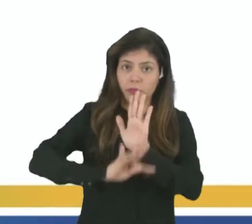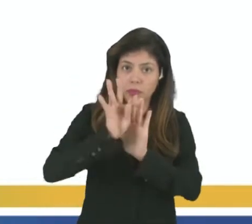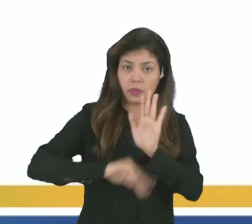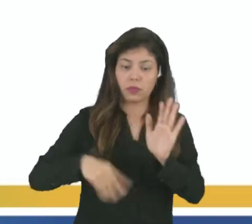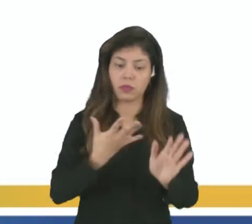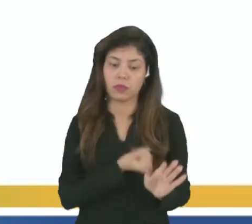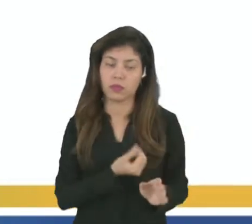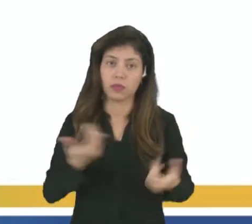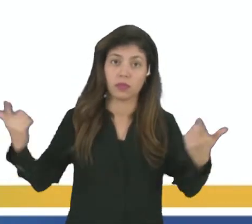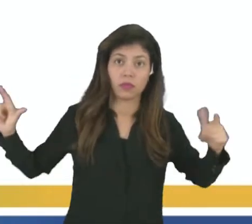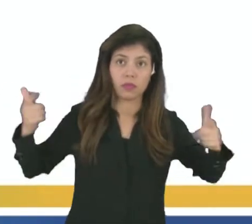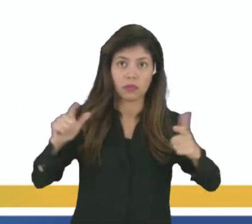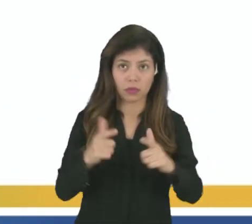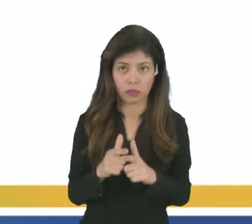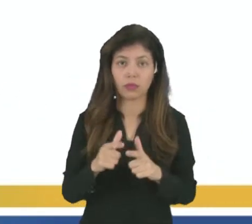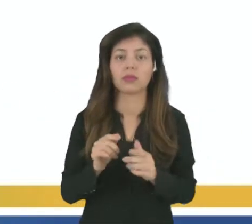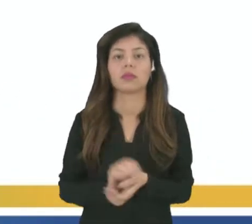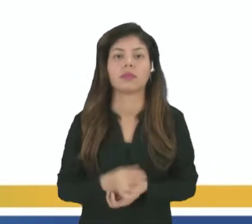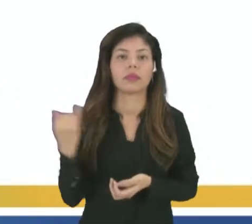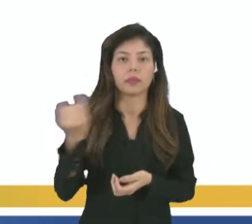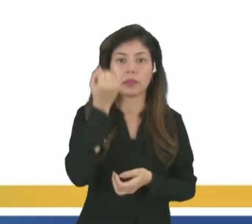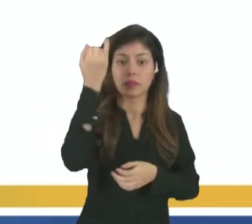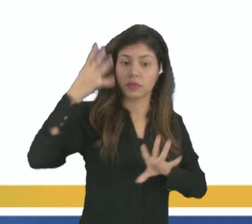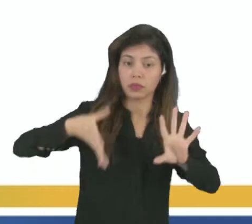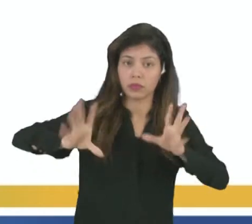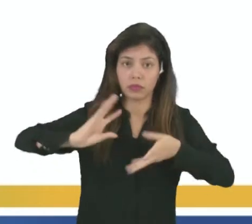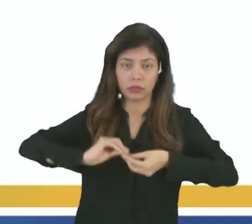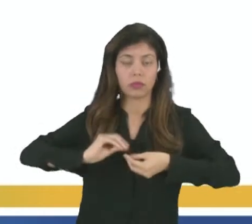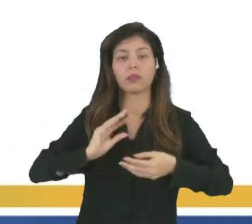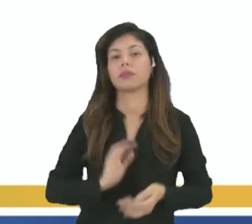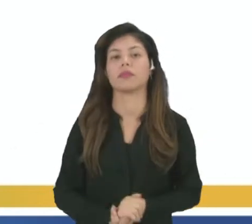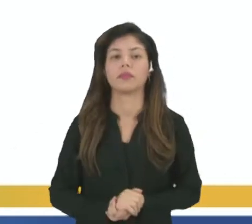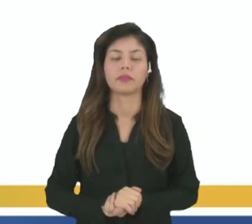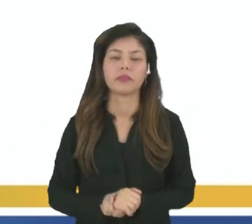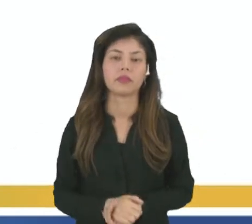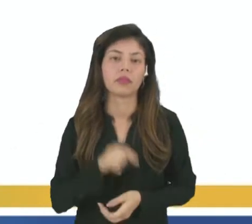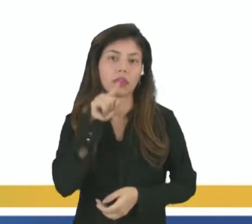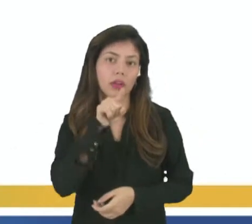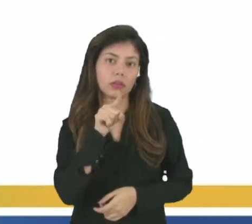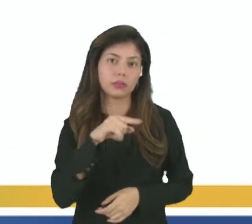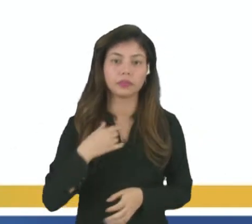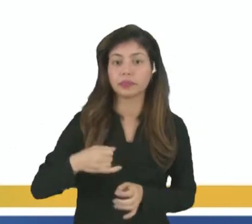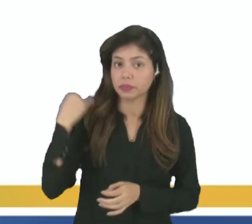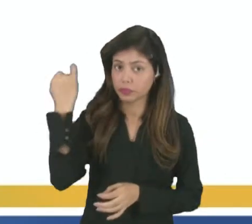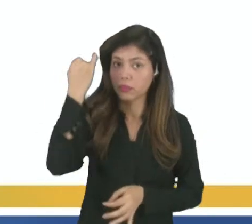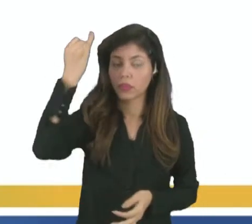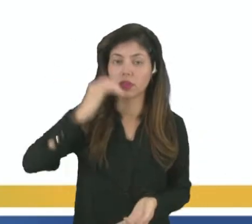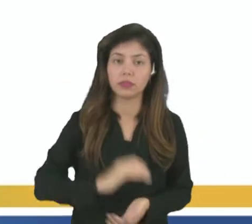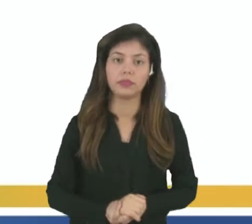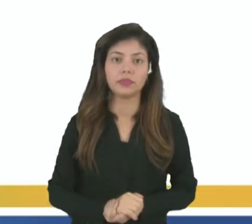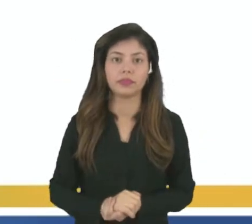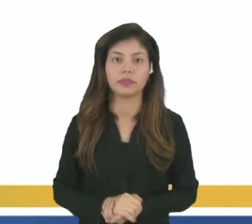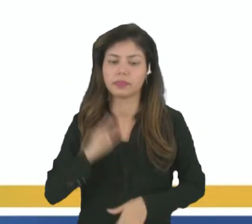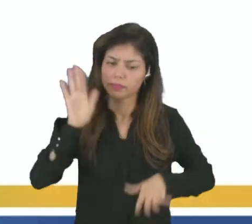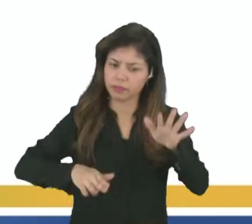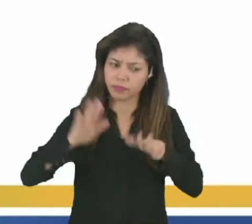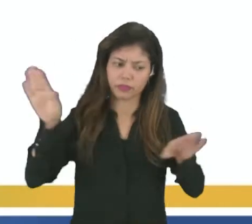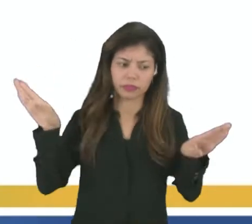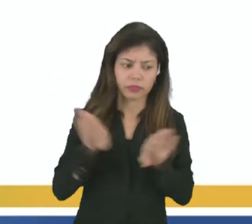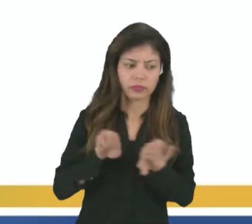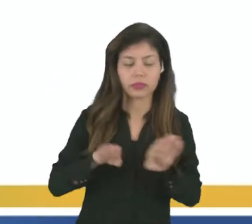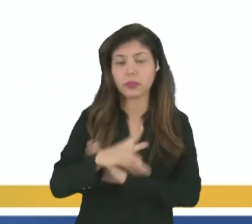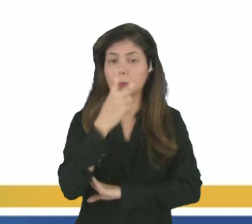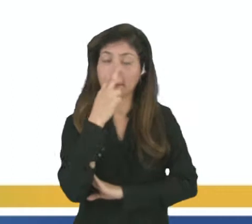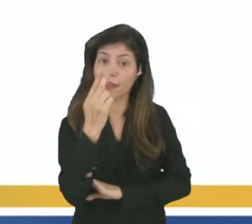número reduzido é a principal missão do resumo, tá? E isso é que é muito importante. E às vezes parece